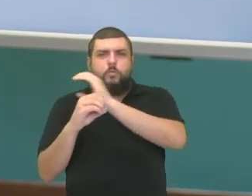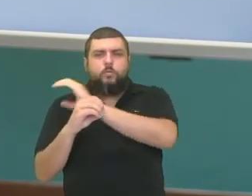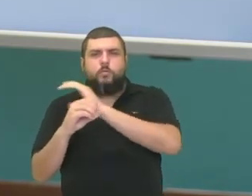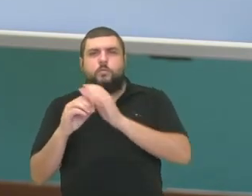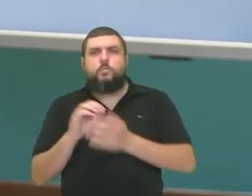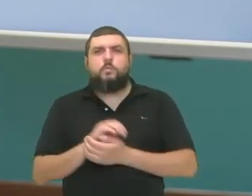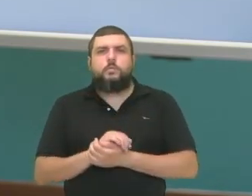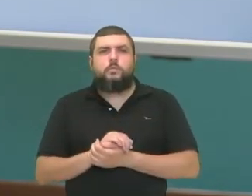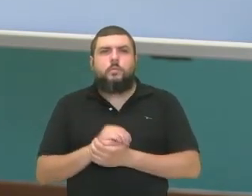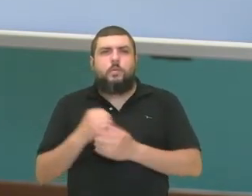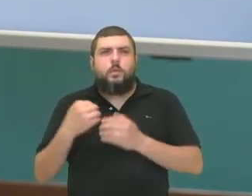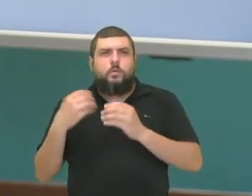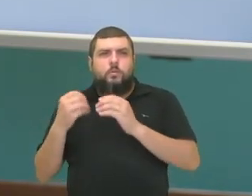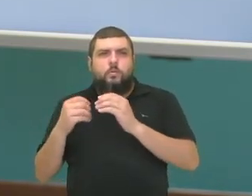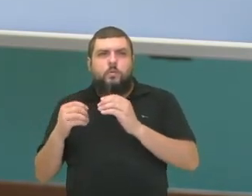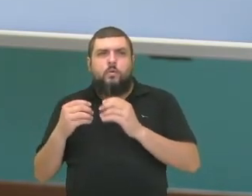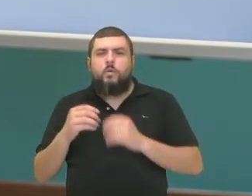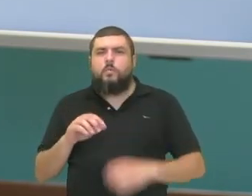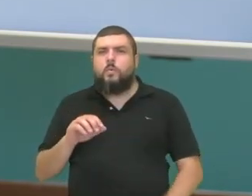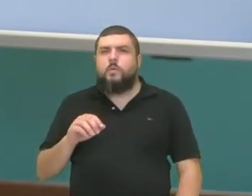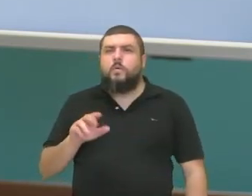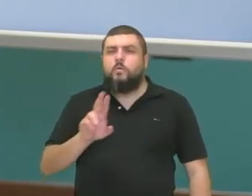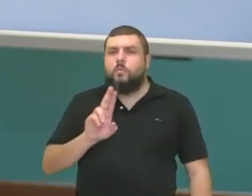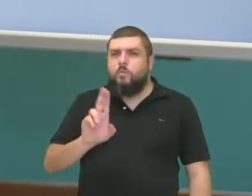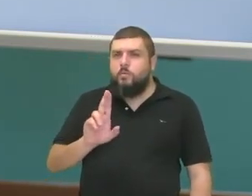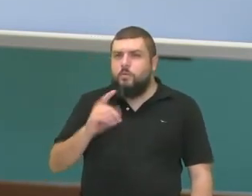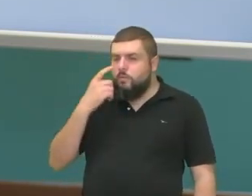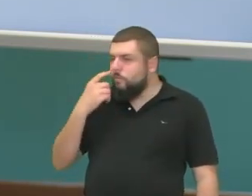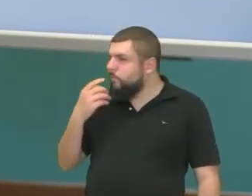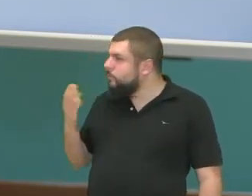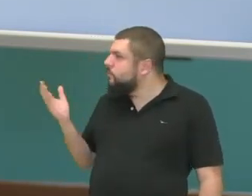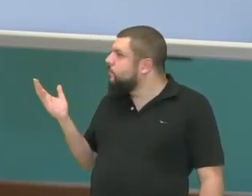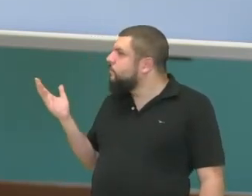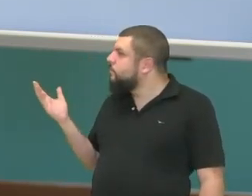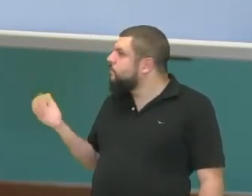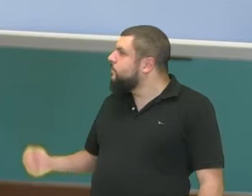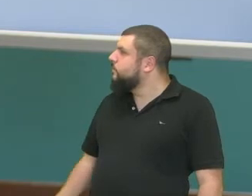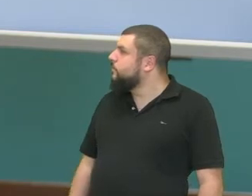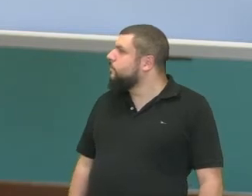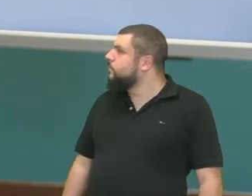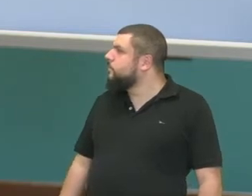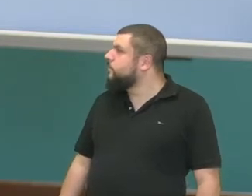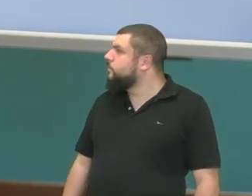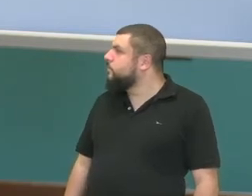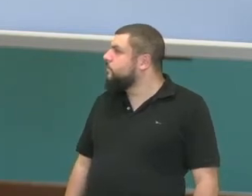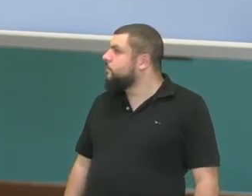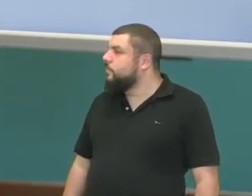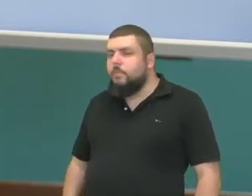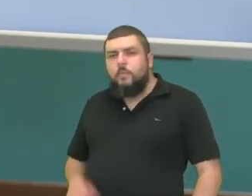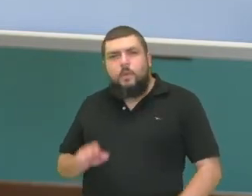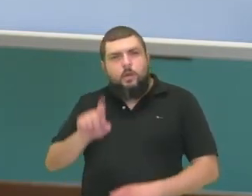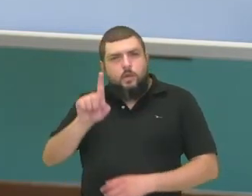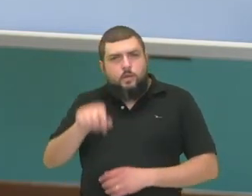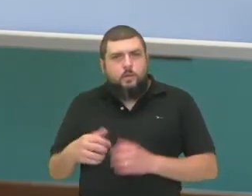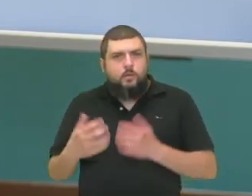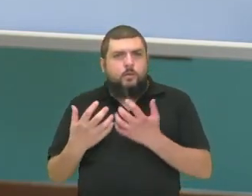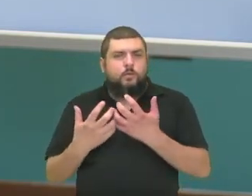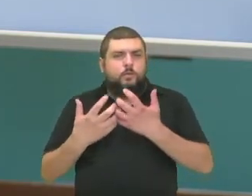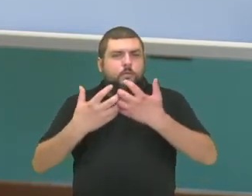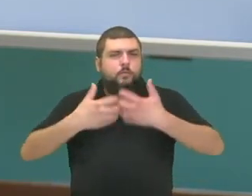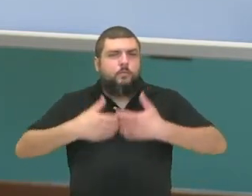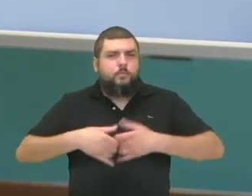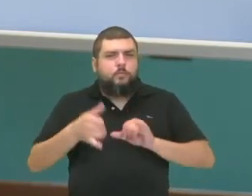éter, temos o álcool, metano, duas substâncias químicas pertencentes à função química